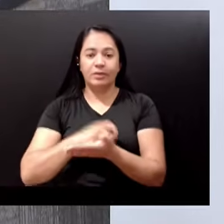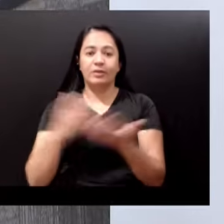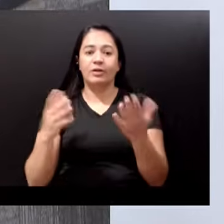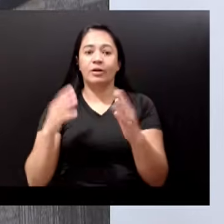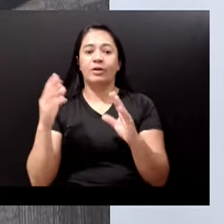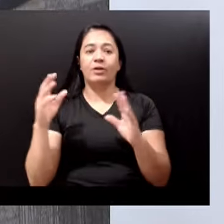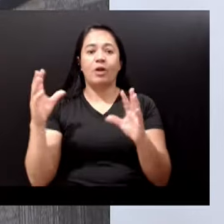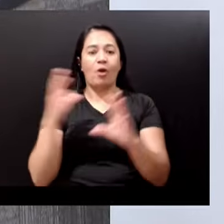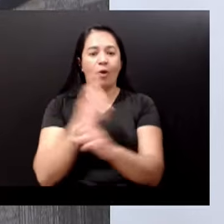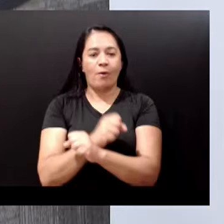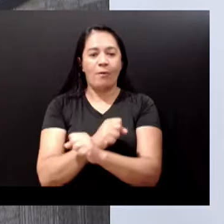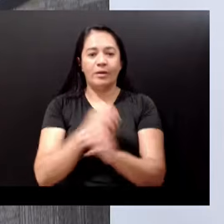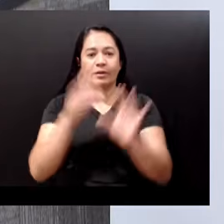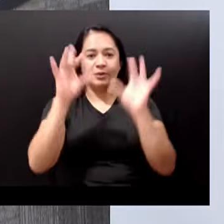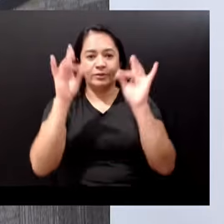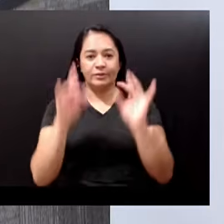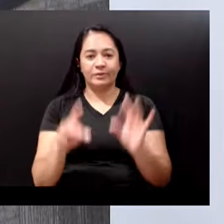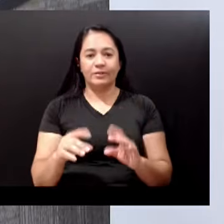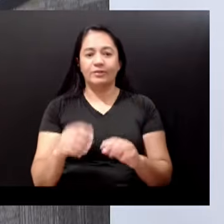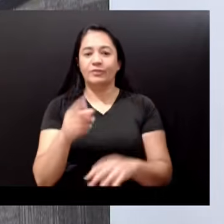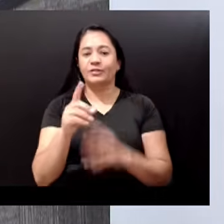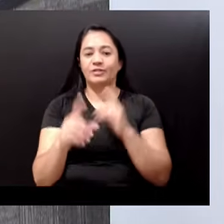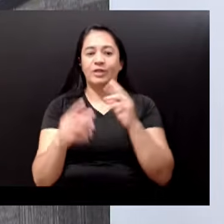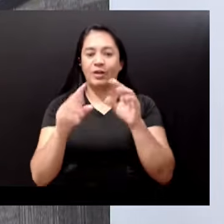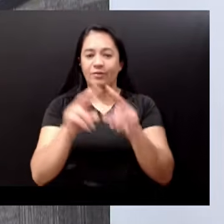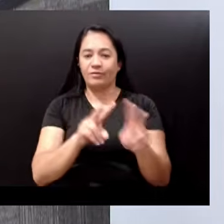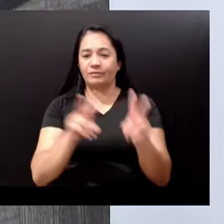das matérias você confere lá no